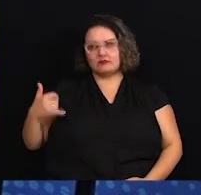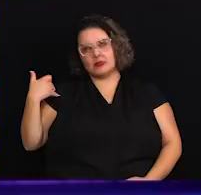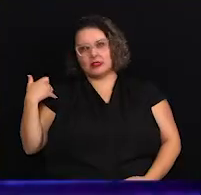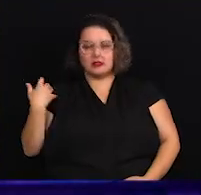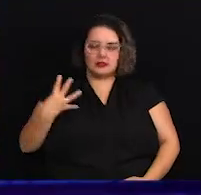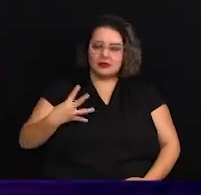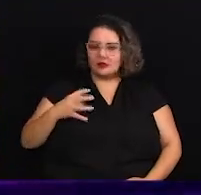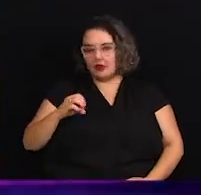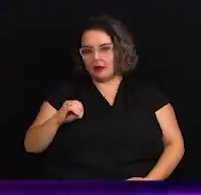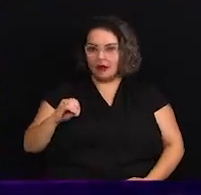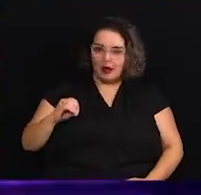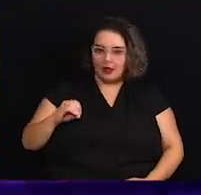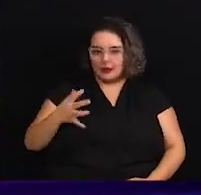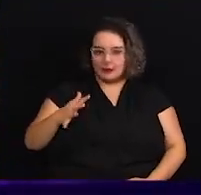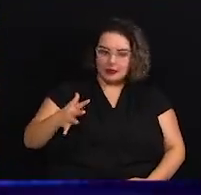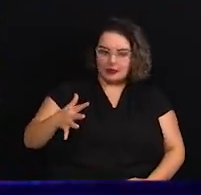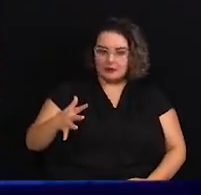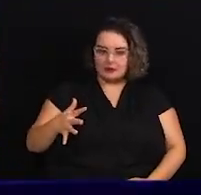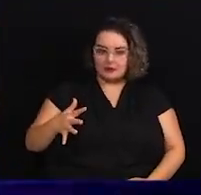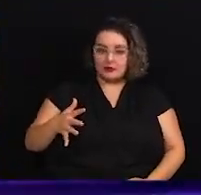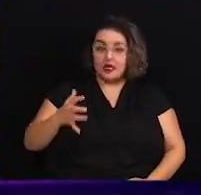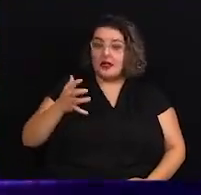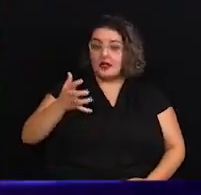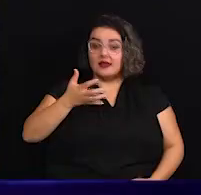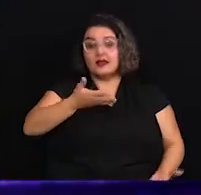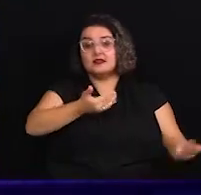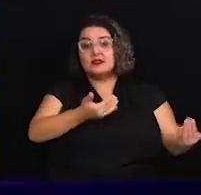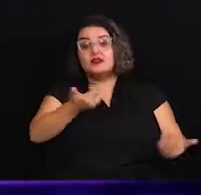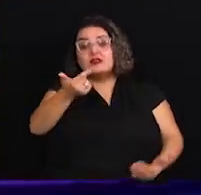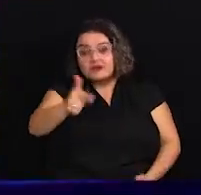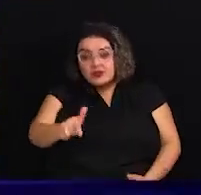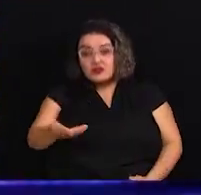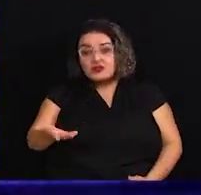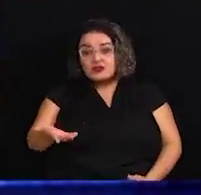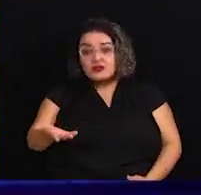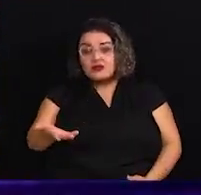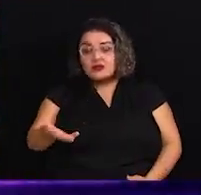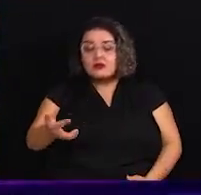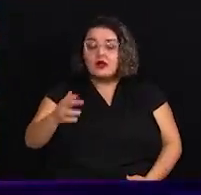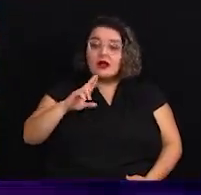sua idade de 40 anos, que quer ser jovem